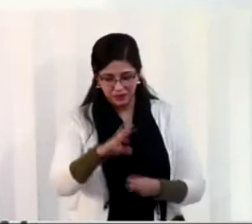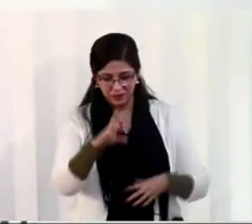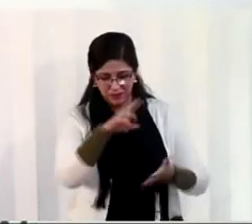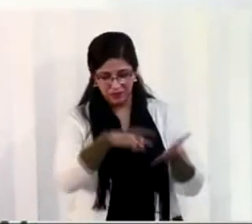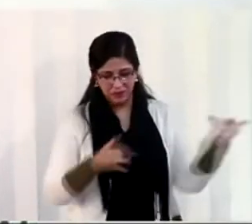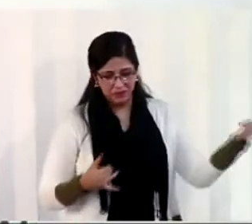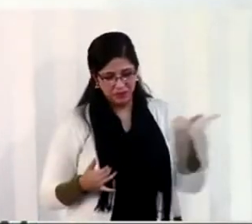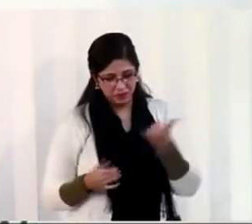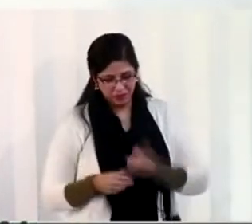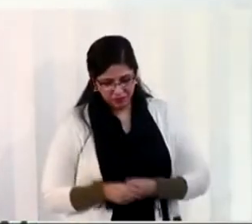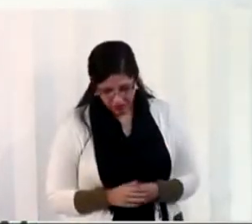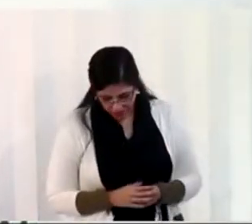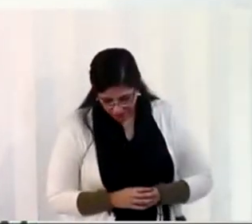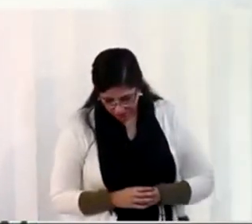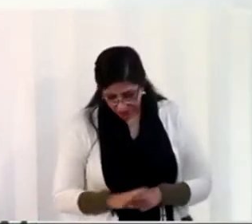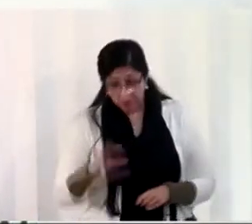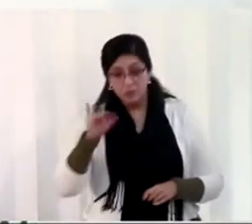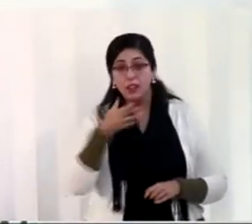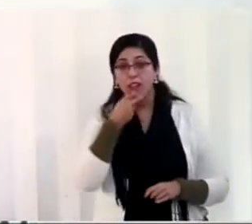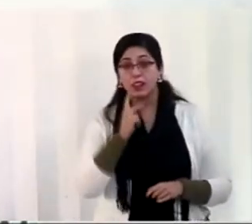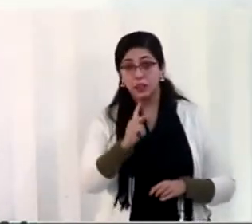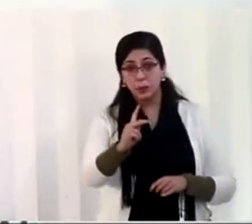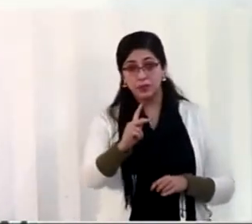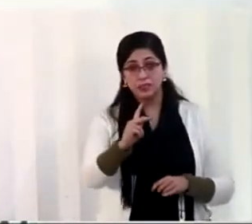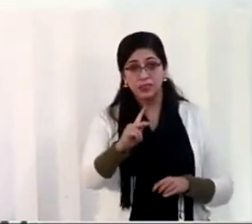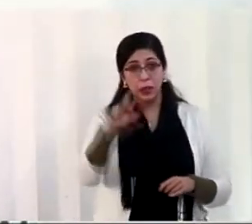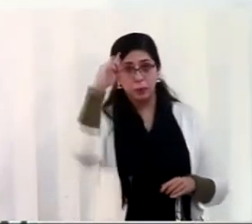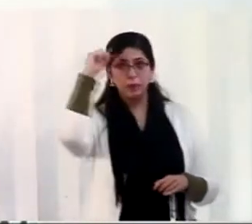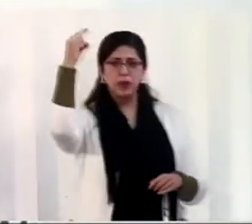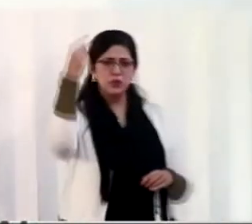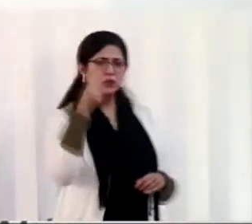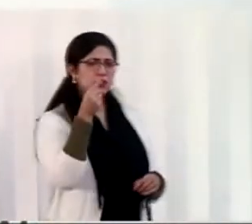palavra do Senhor, dizendo: vai